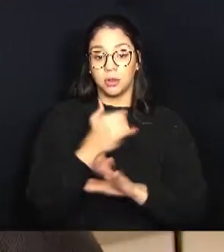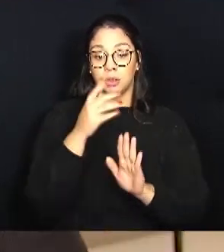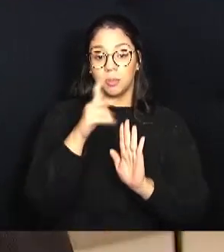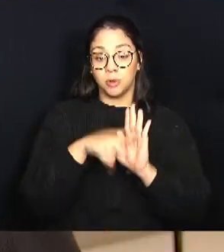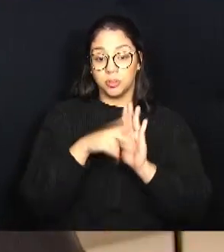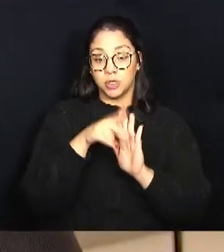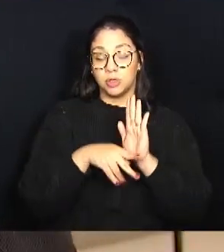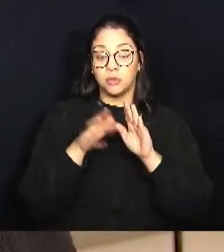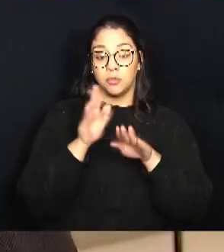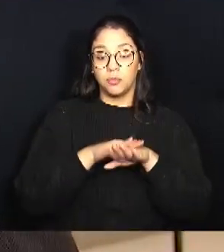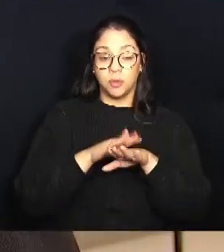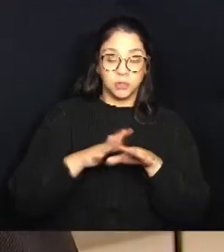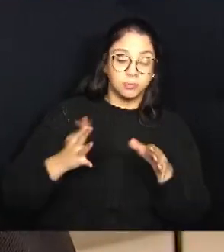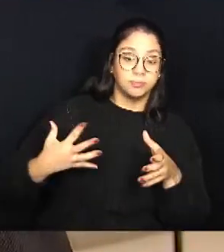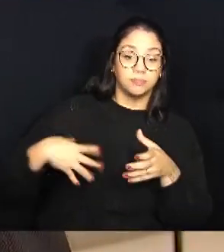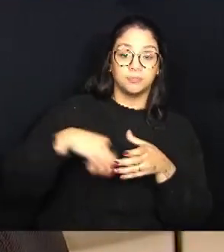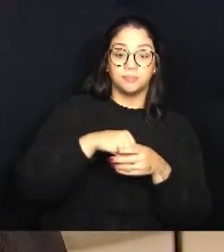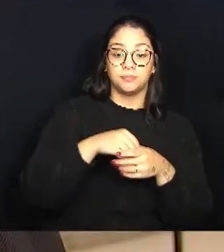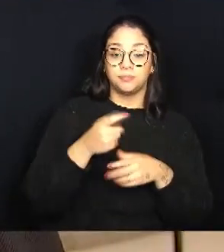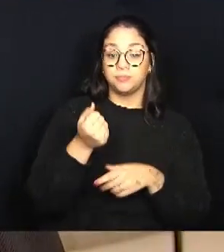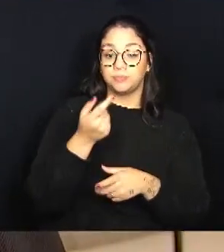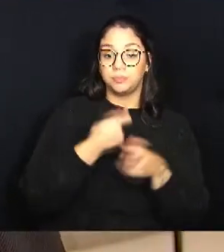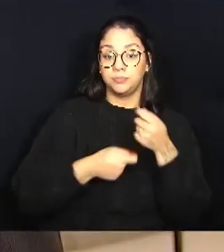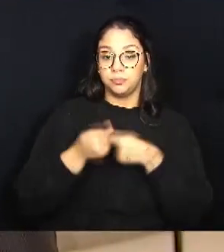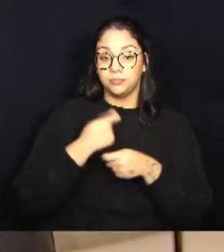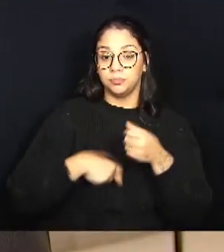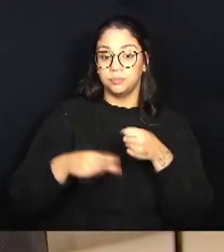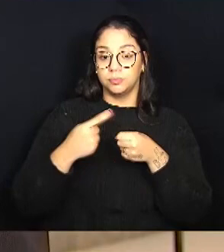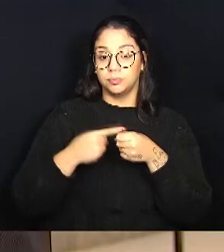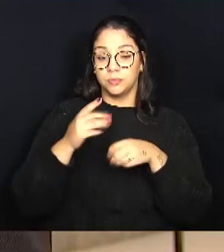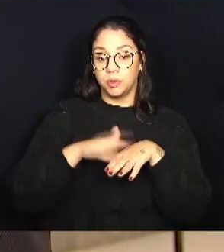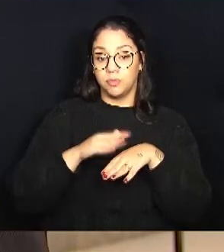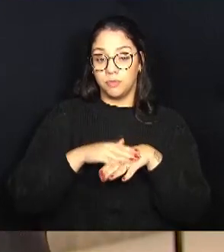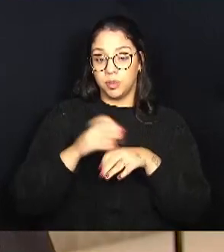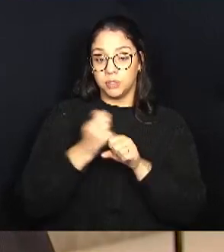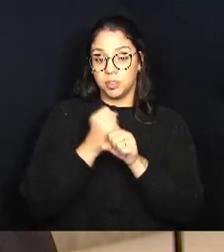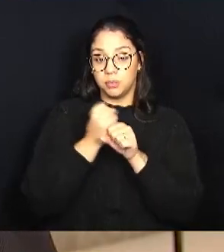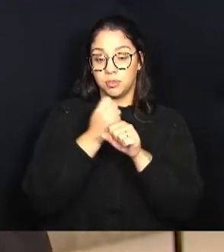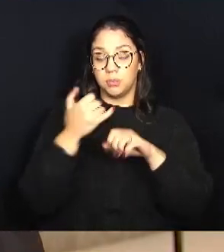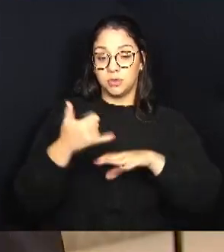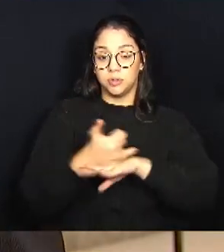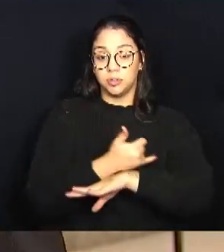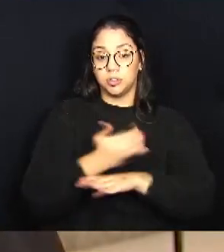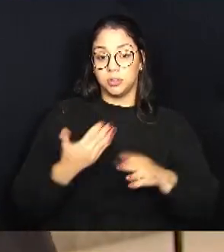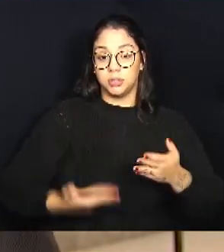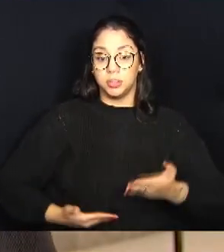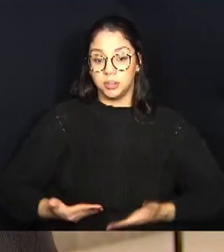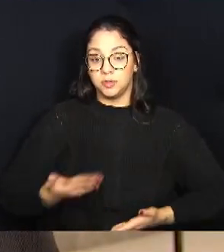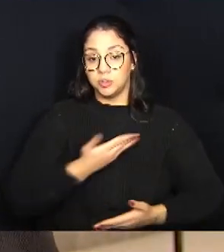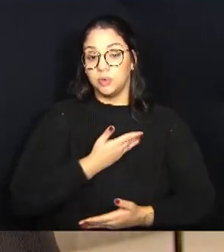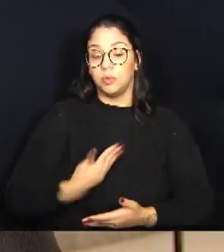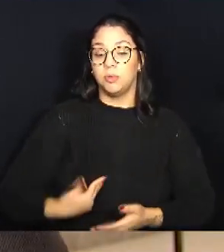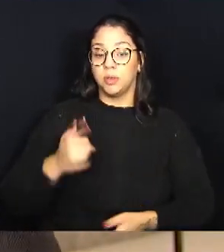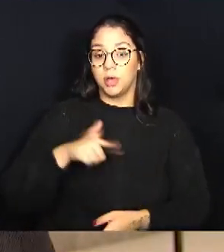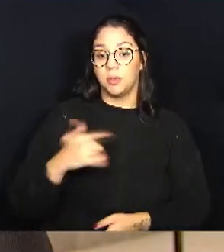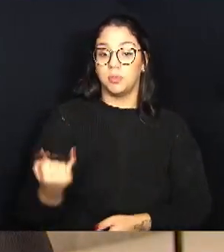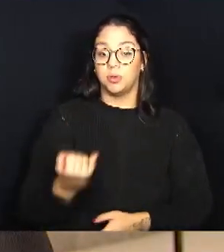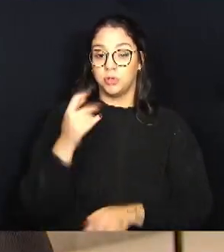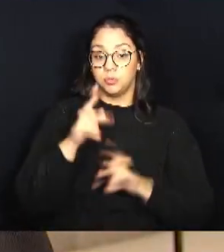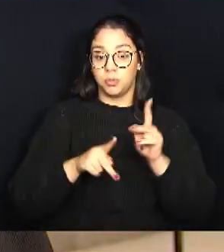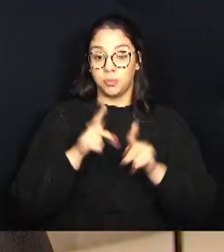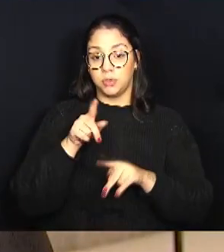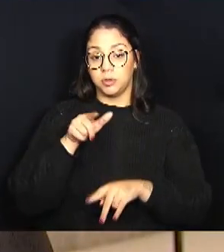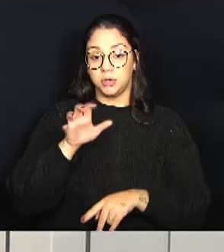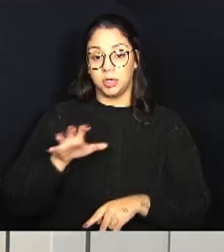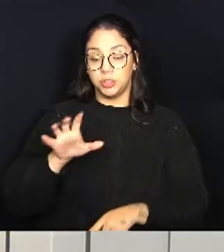consiga incluir no orçamento municipal para executar essa obra de infraestrutura, de serviço público tão importante para a população lá da região dos DICs.